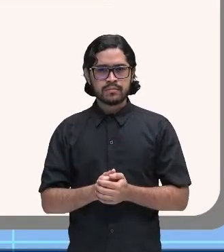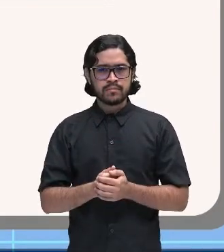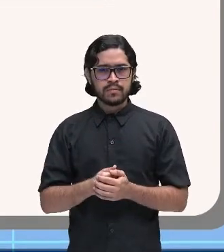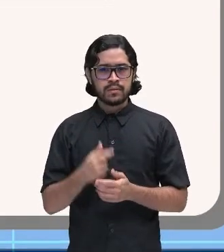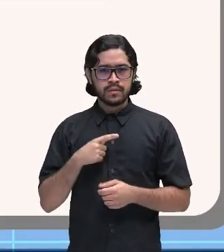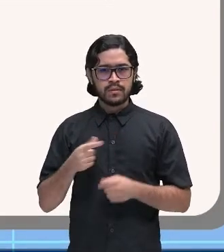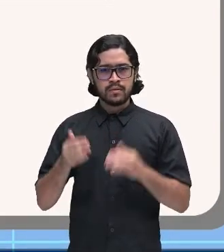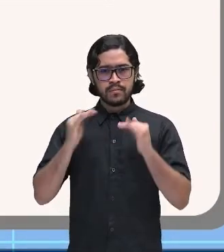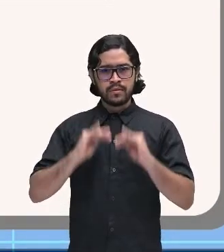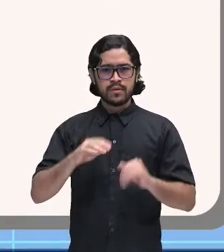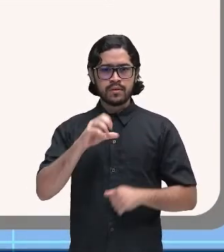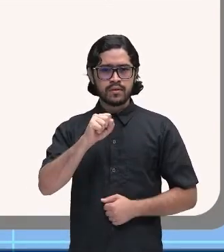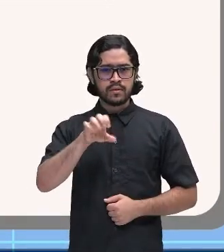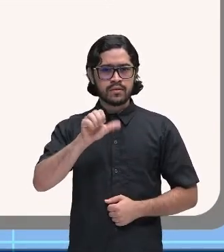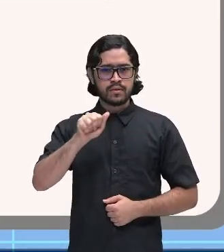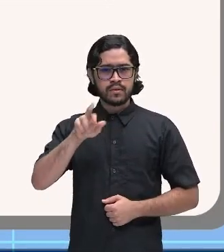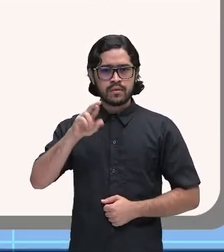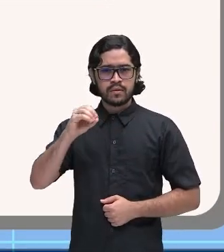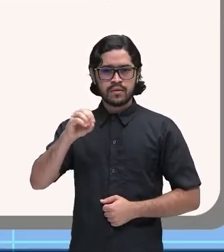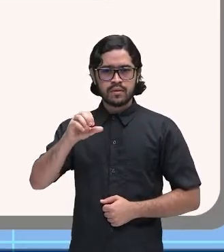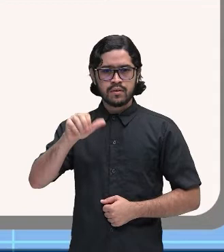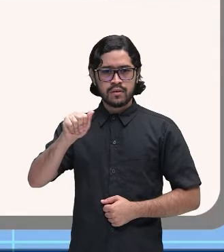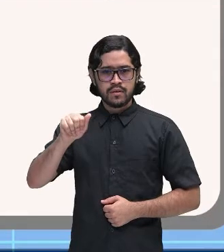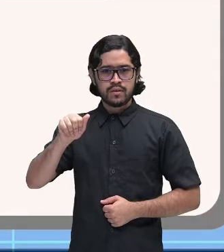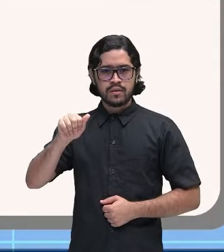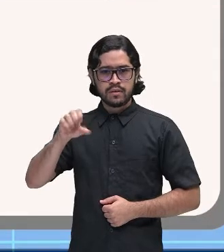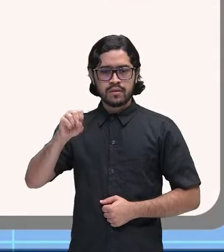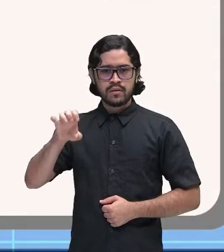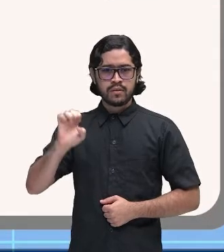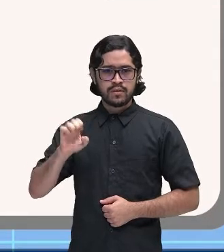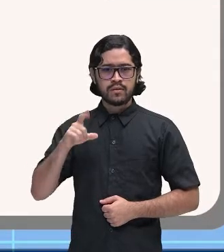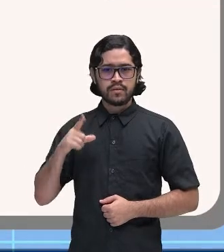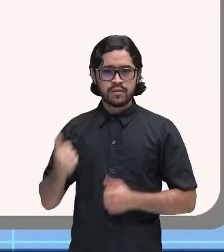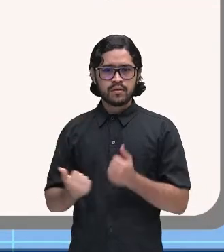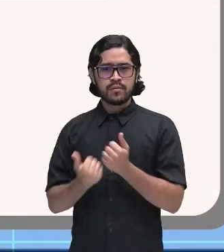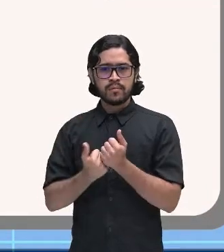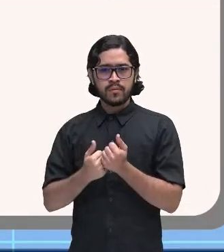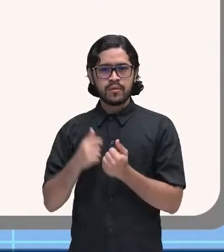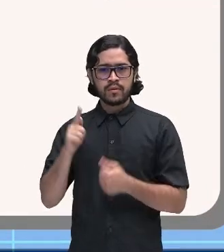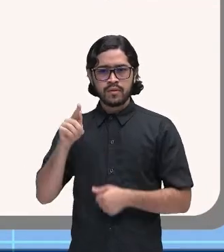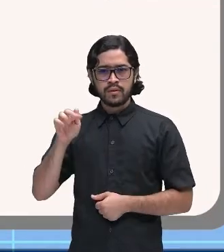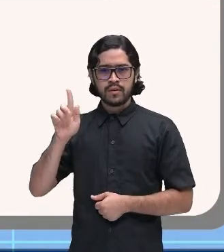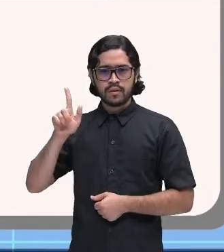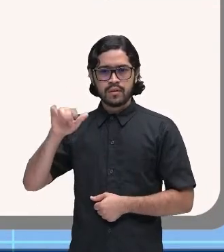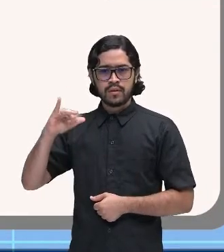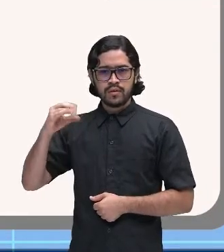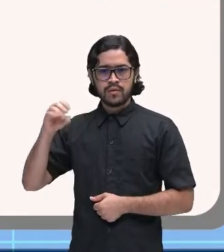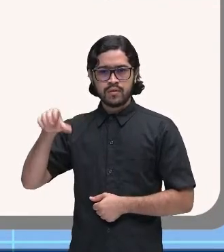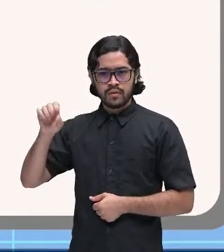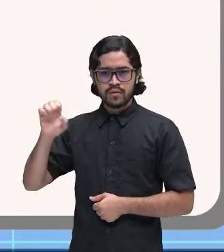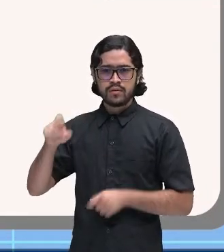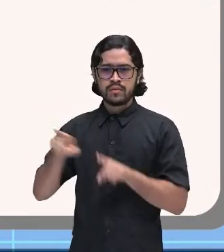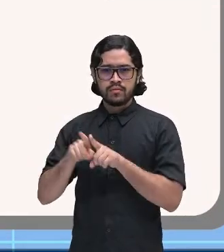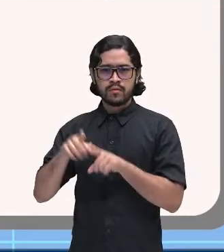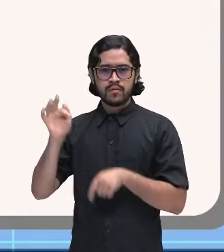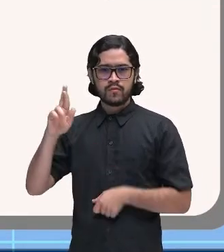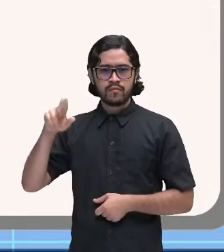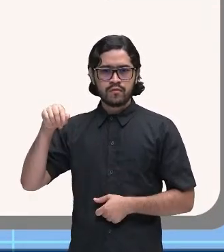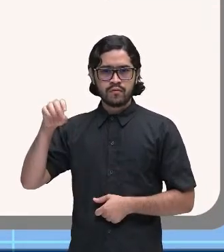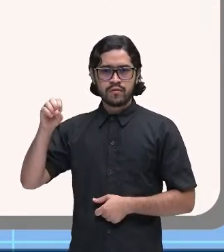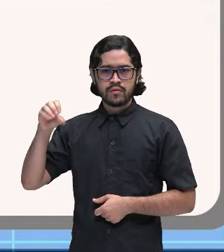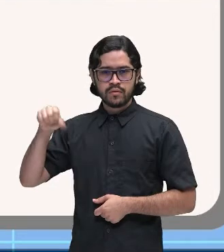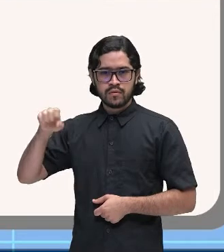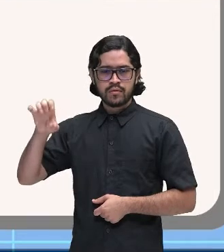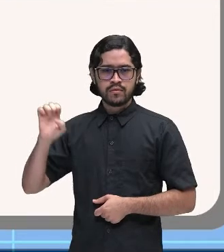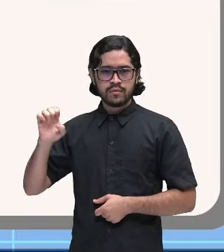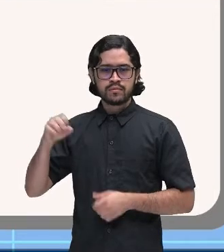e frutose. A oligopeptidase vai ajudar na degradação de oligopeptídeos, que é a degradação de proteínas, lembra